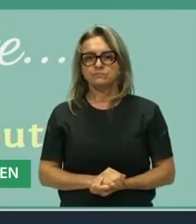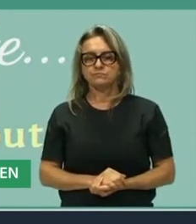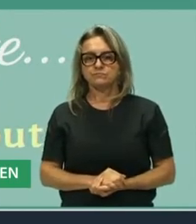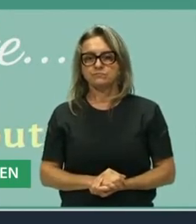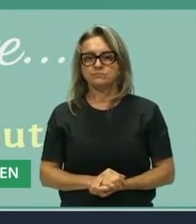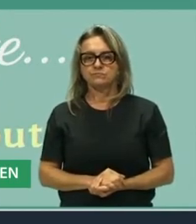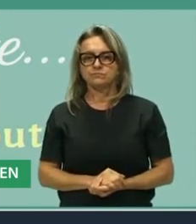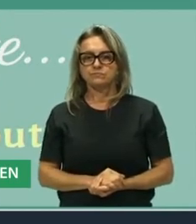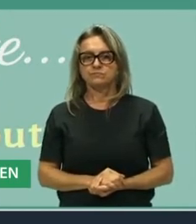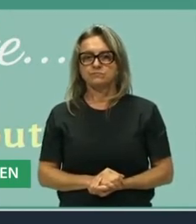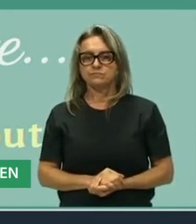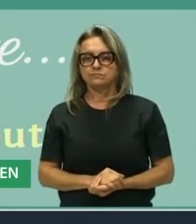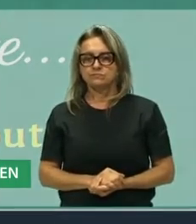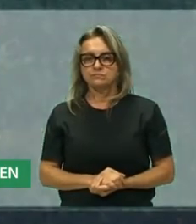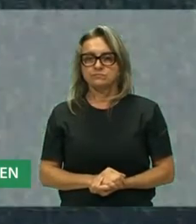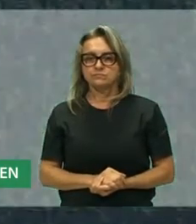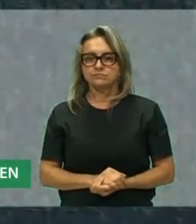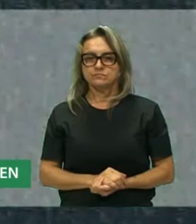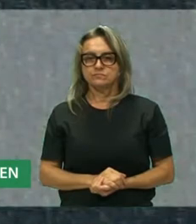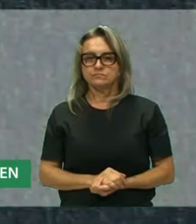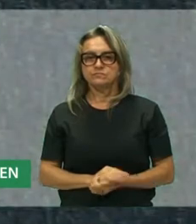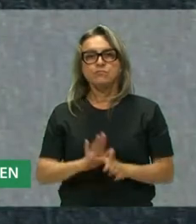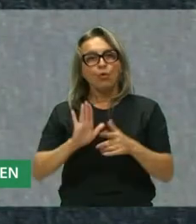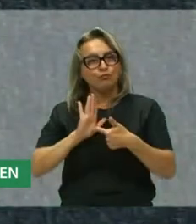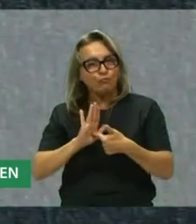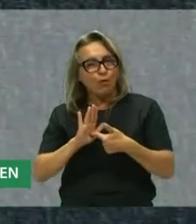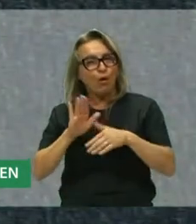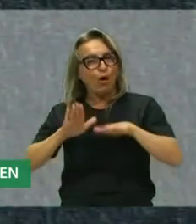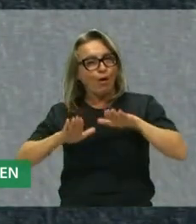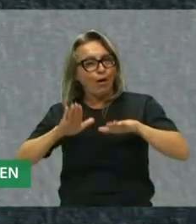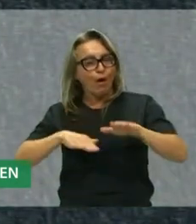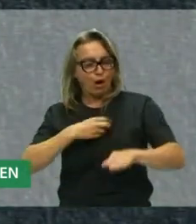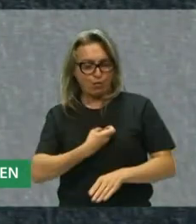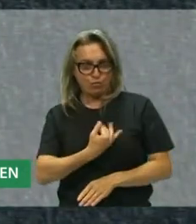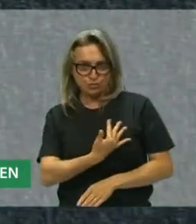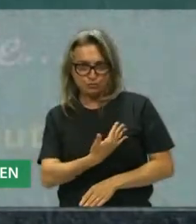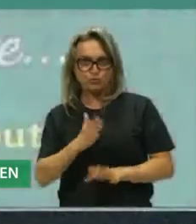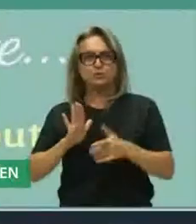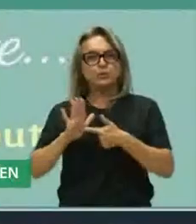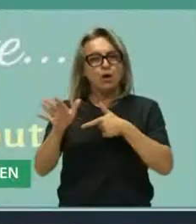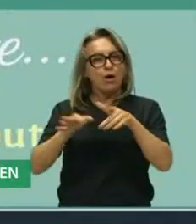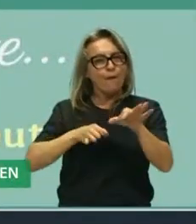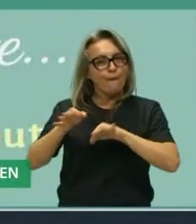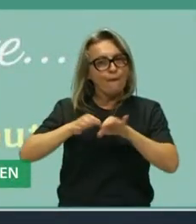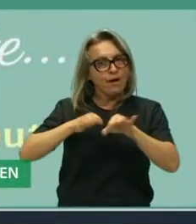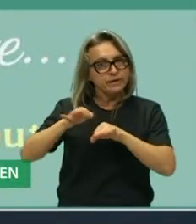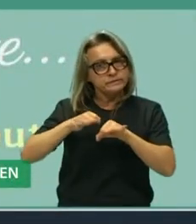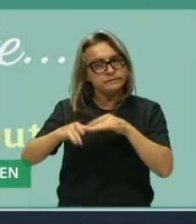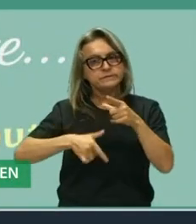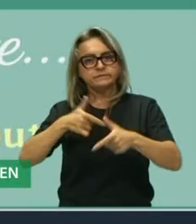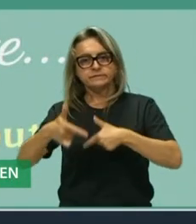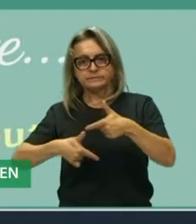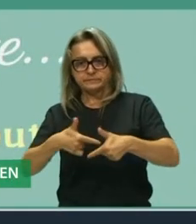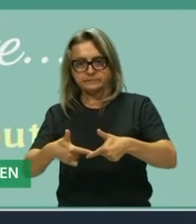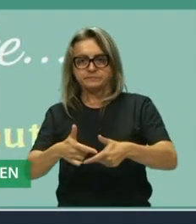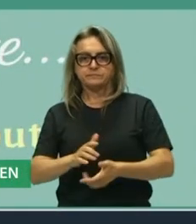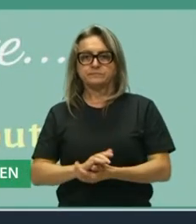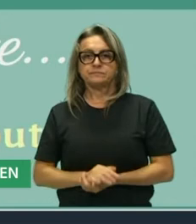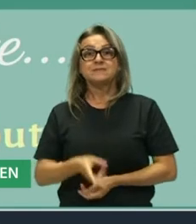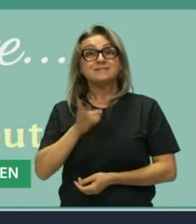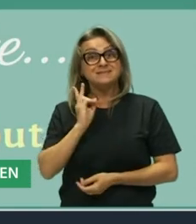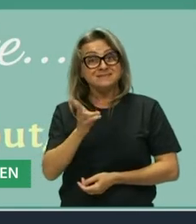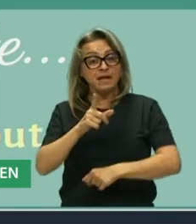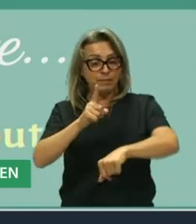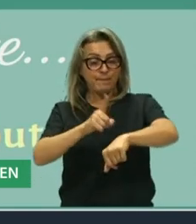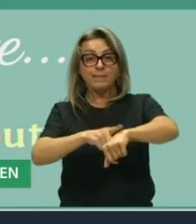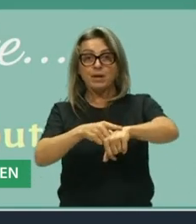agora alguns números que mostram a organização de serviço. Considerando sempre o período de